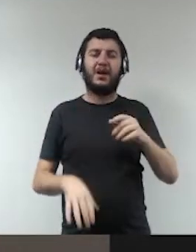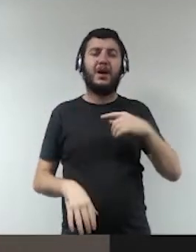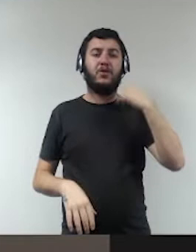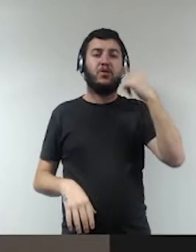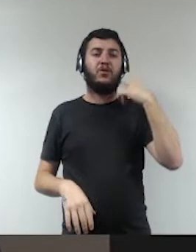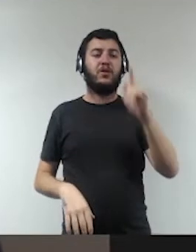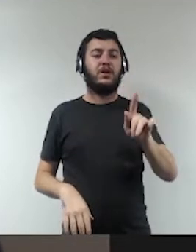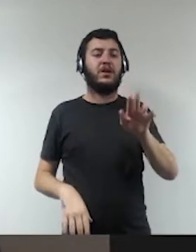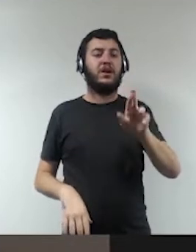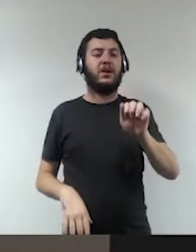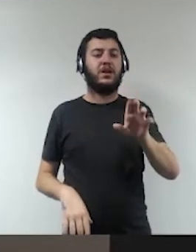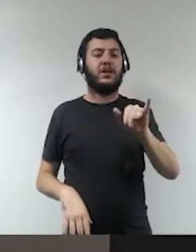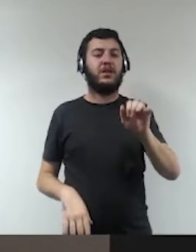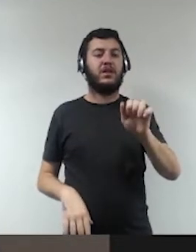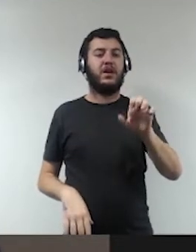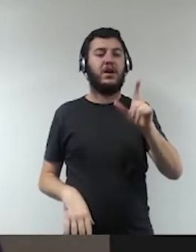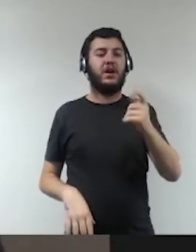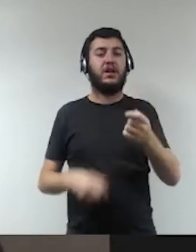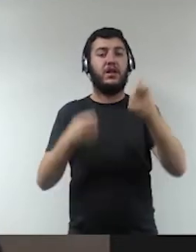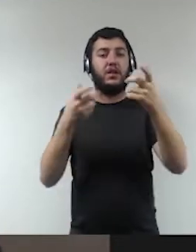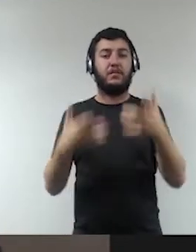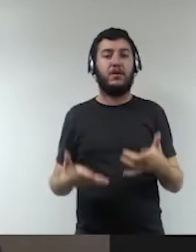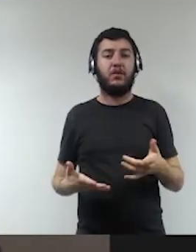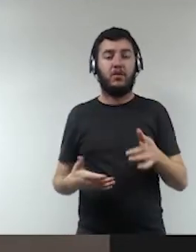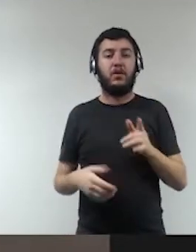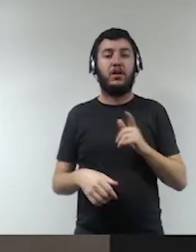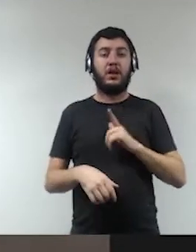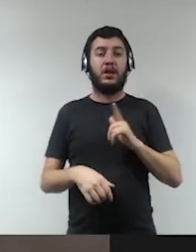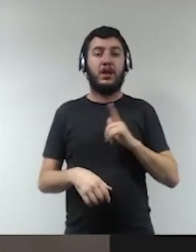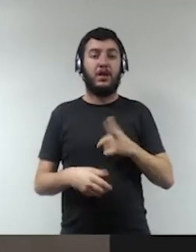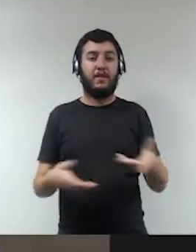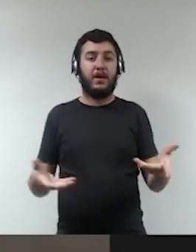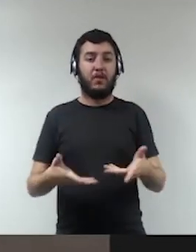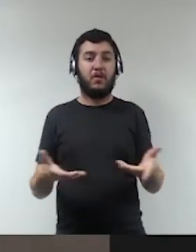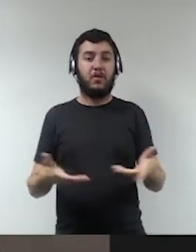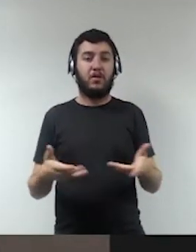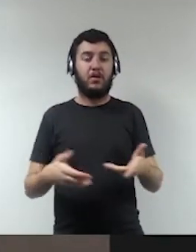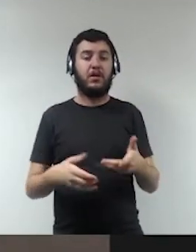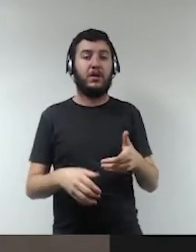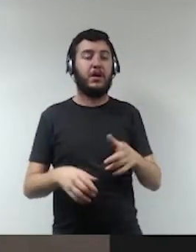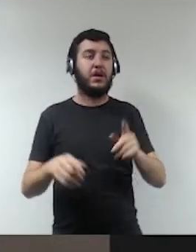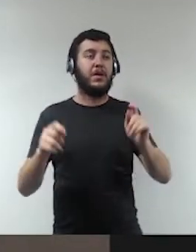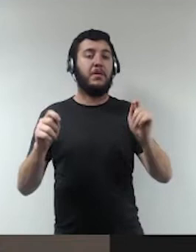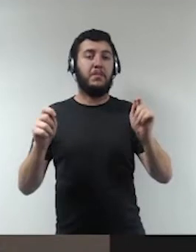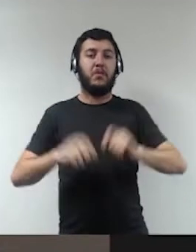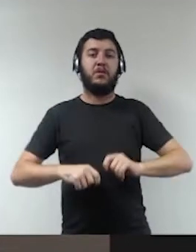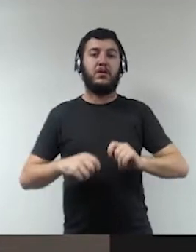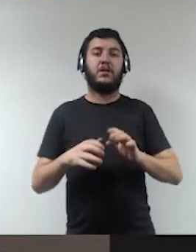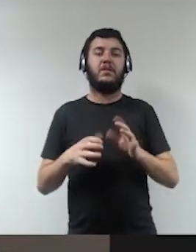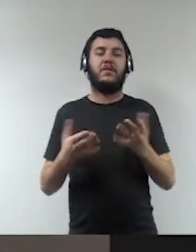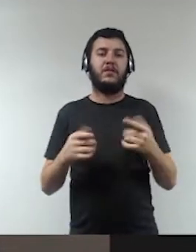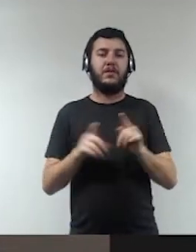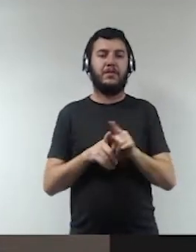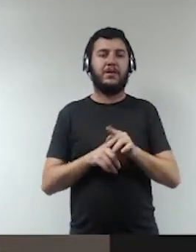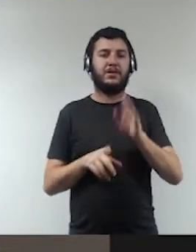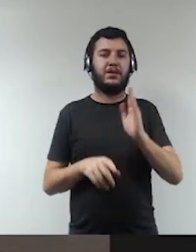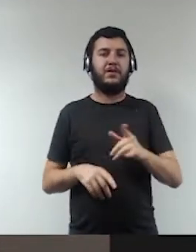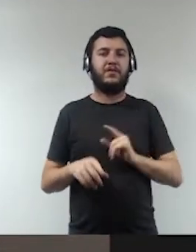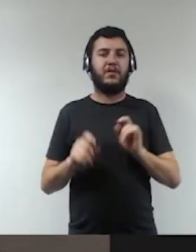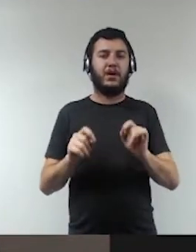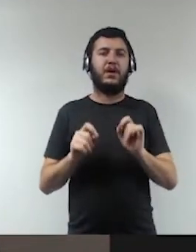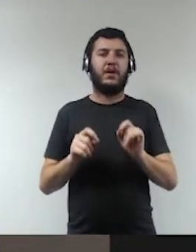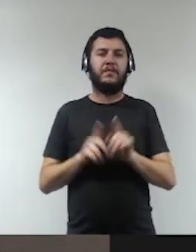bem ponderou que houve recentemente a positivação no nosso ordenamento jurídico do